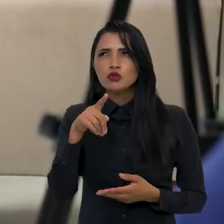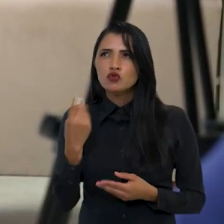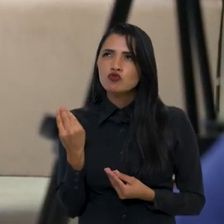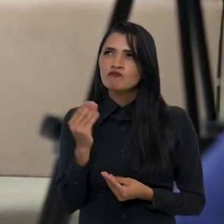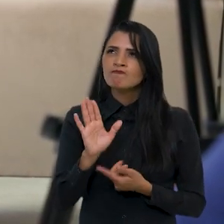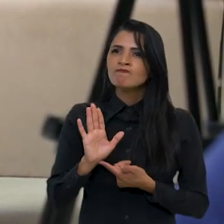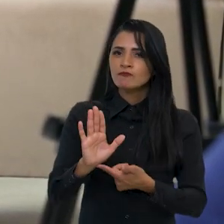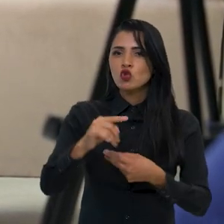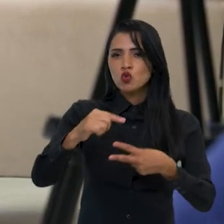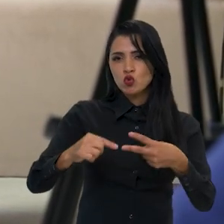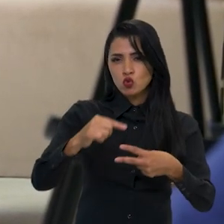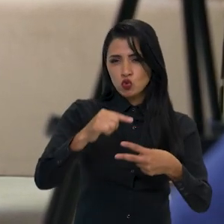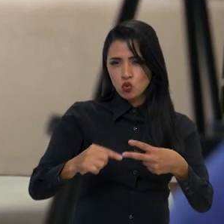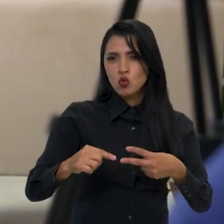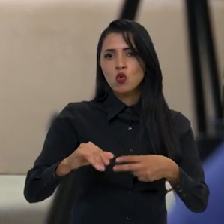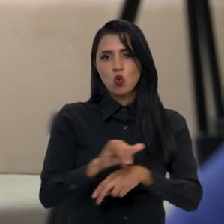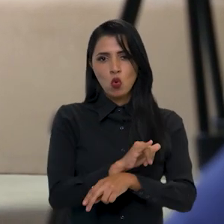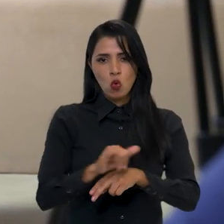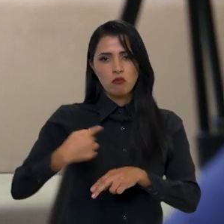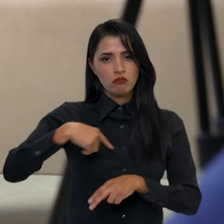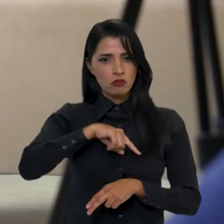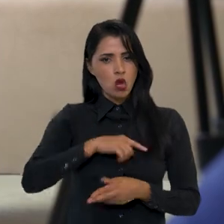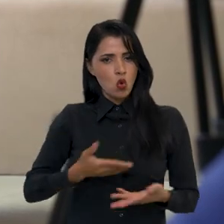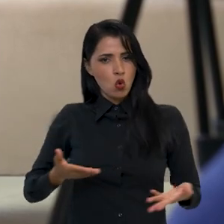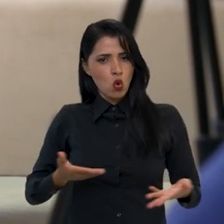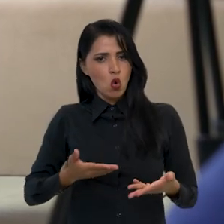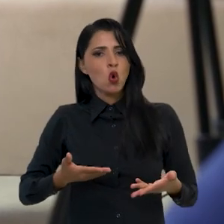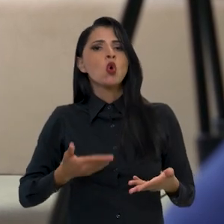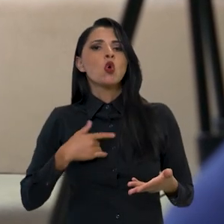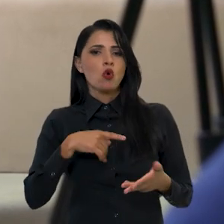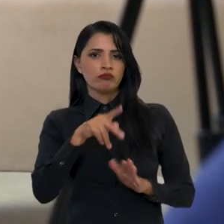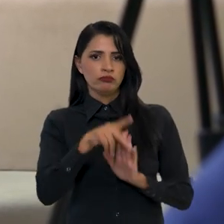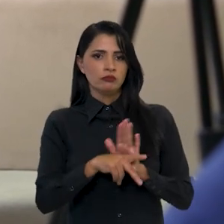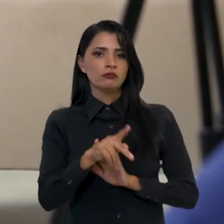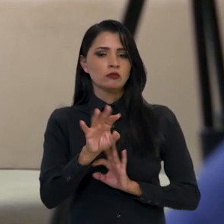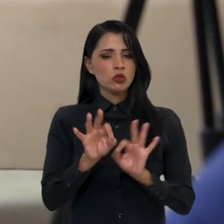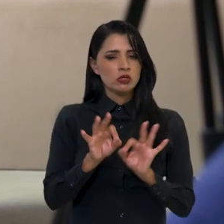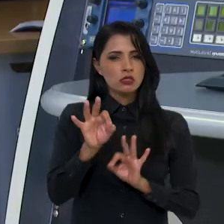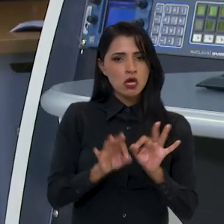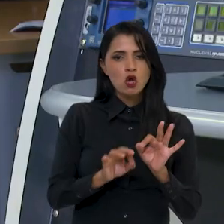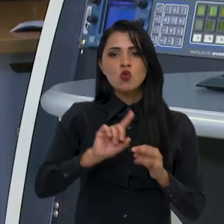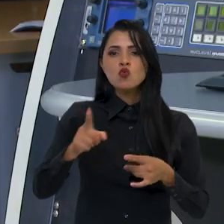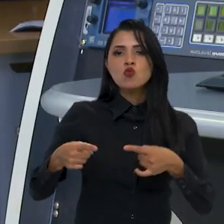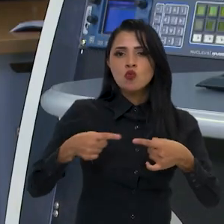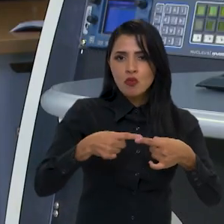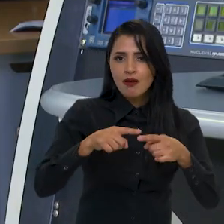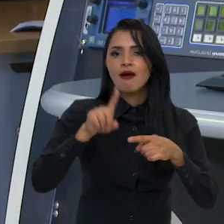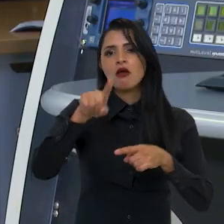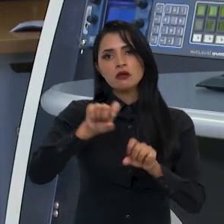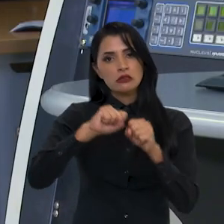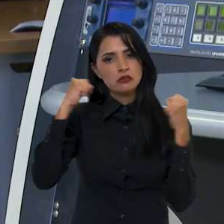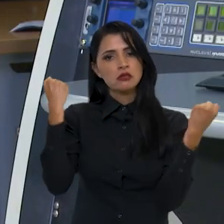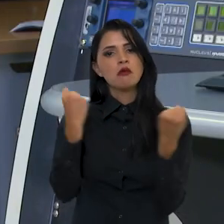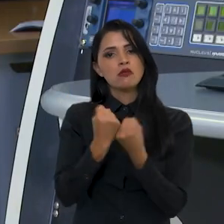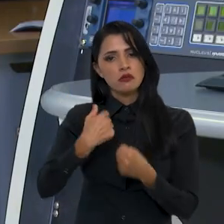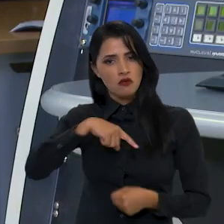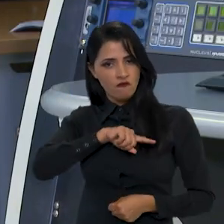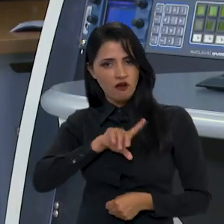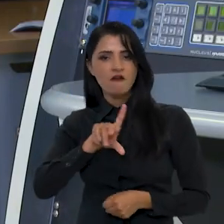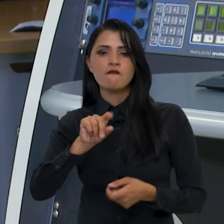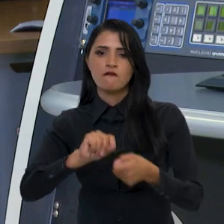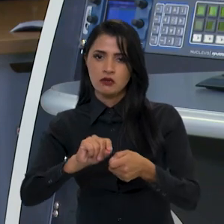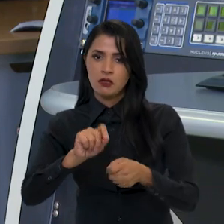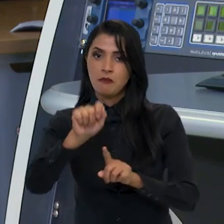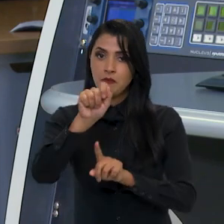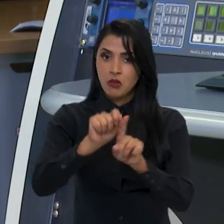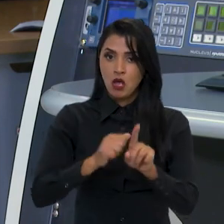acho que eu citaria duas ações que nós estamos agora preparando. Uma delas é um seminário que nós vamos